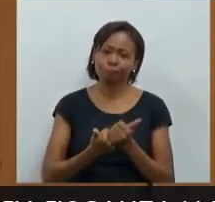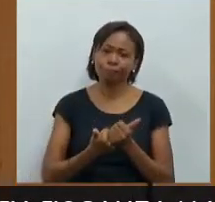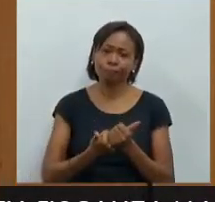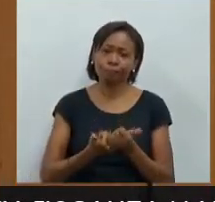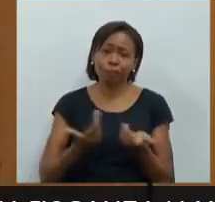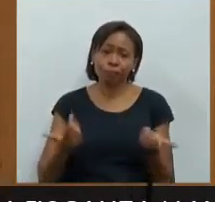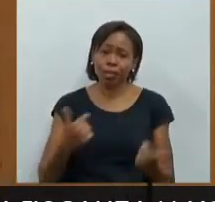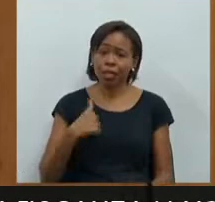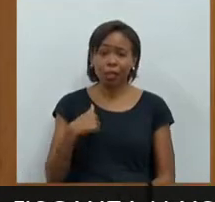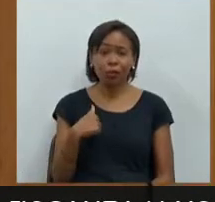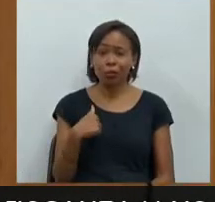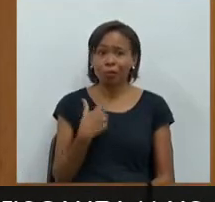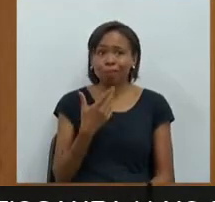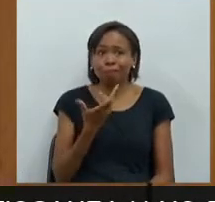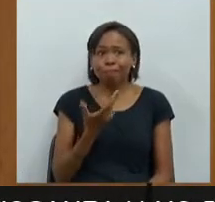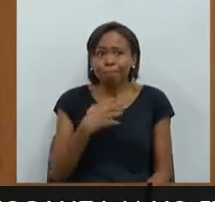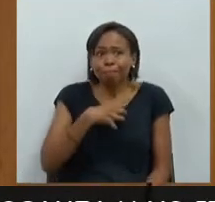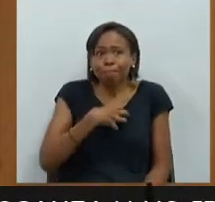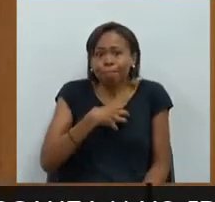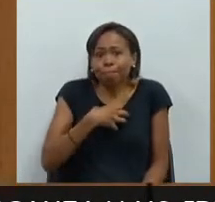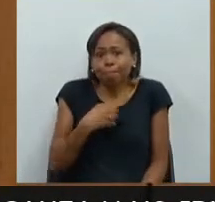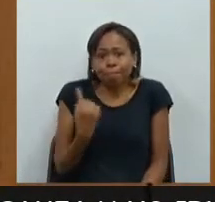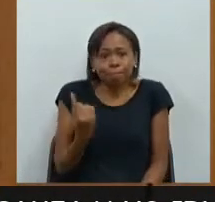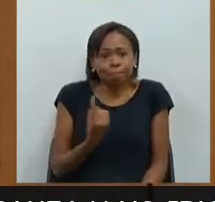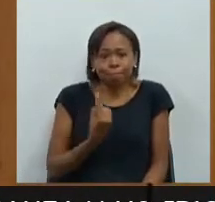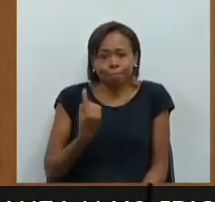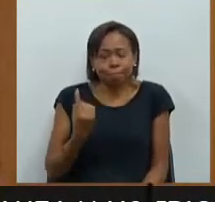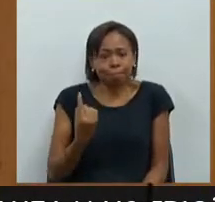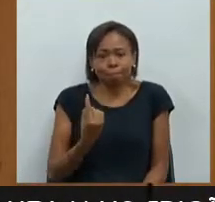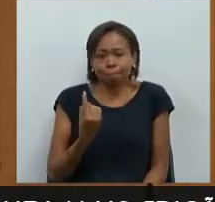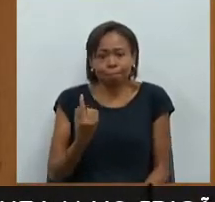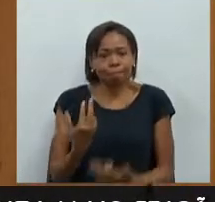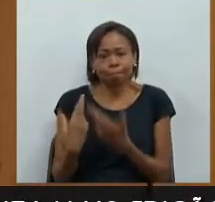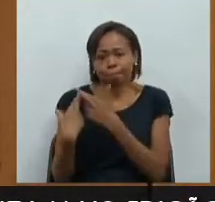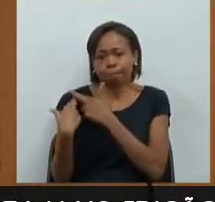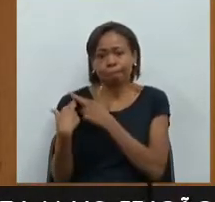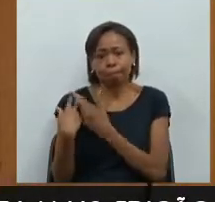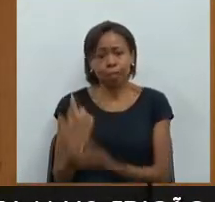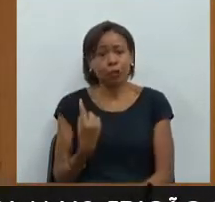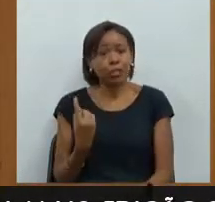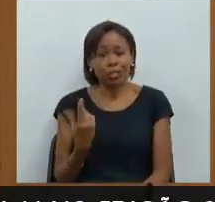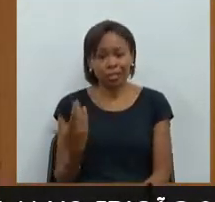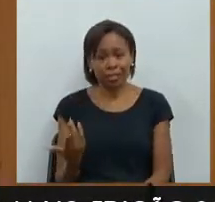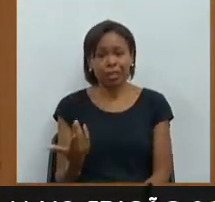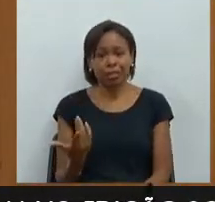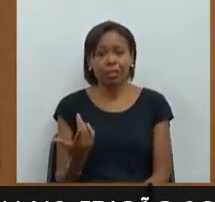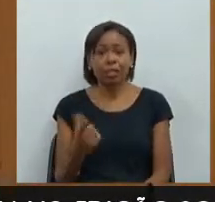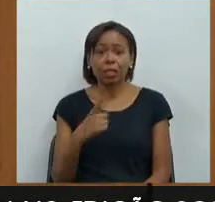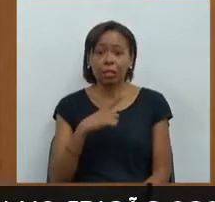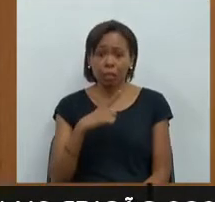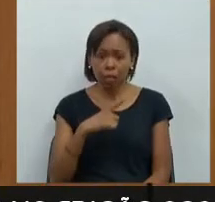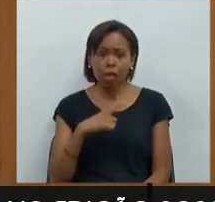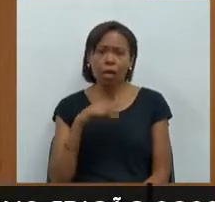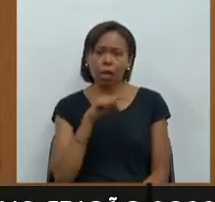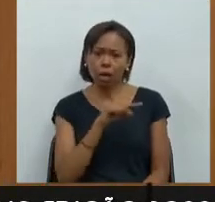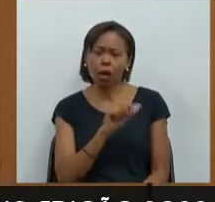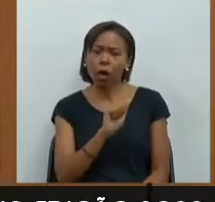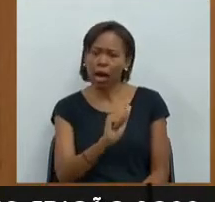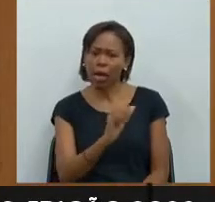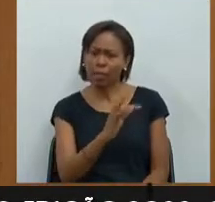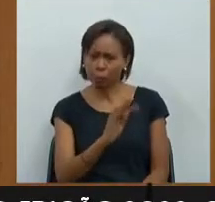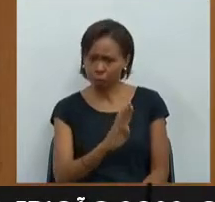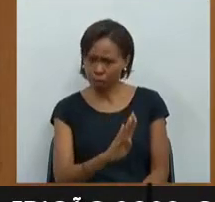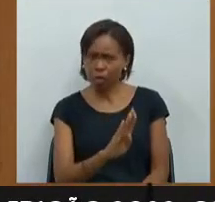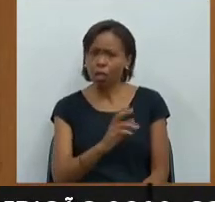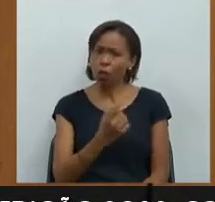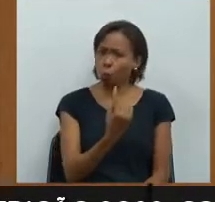vejo muito sozinha para dar conta. Eu tenho a ATB, um de manhã, um